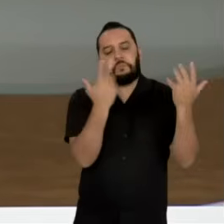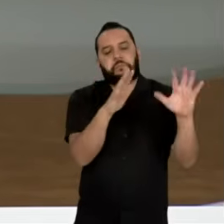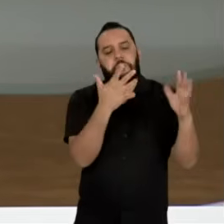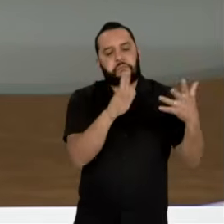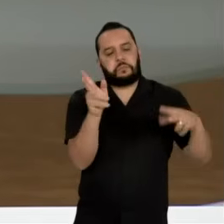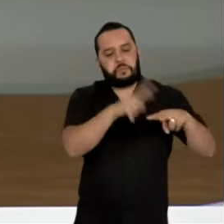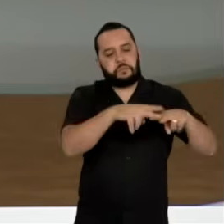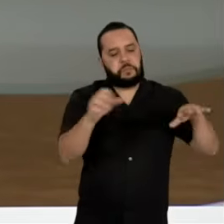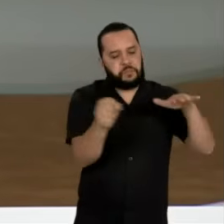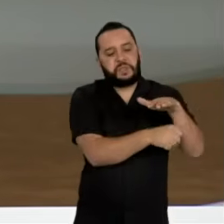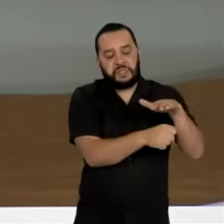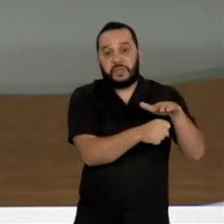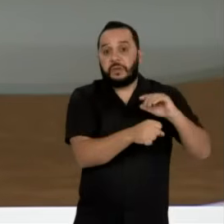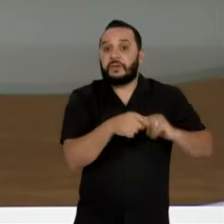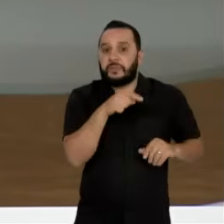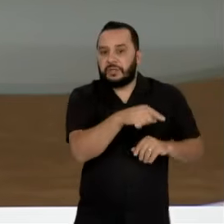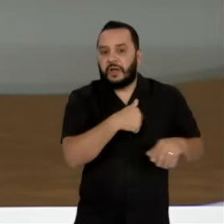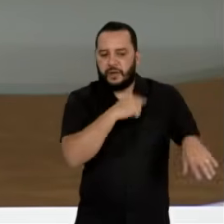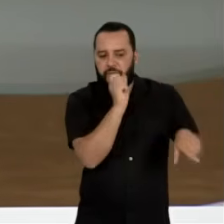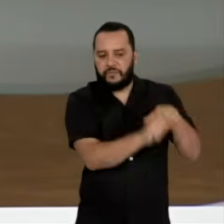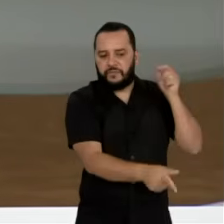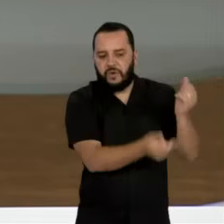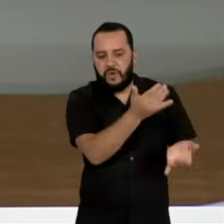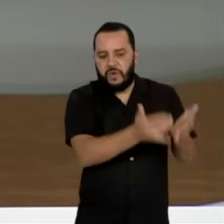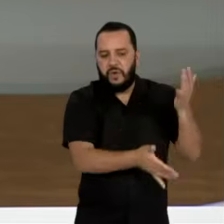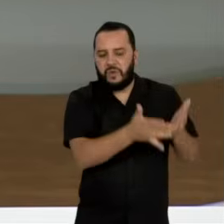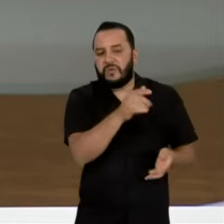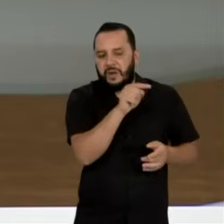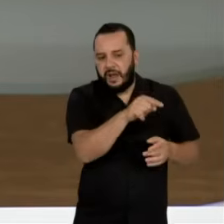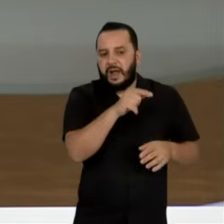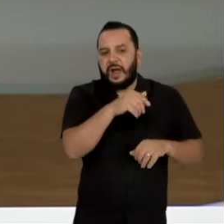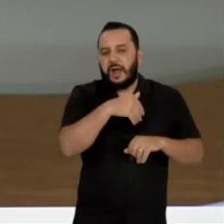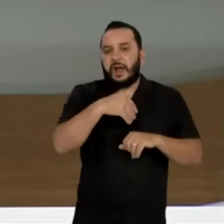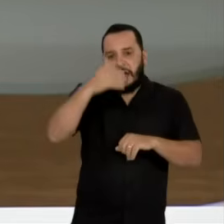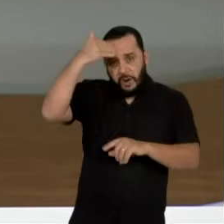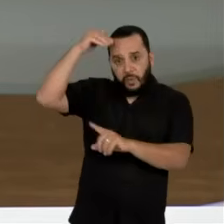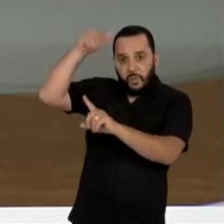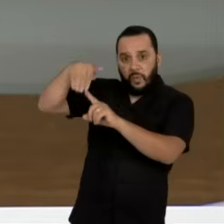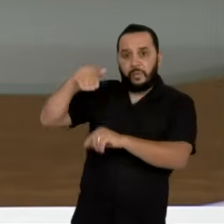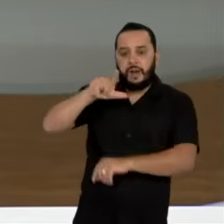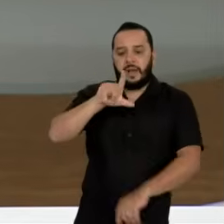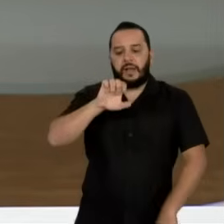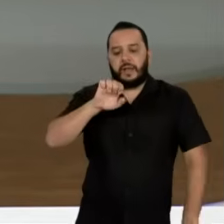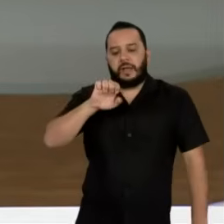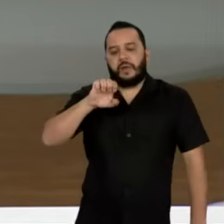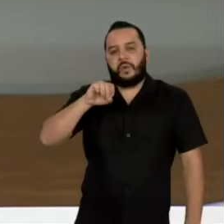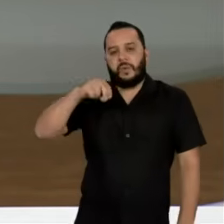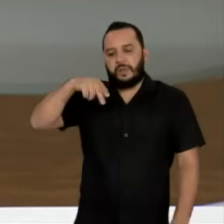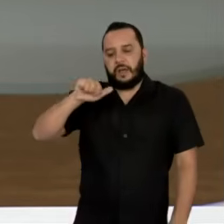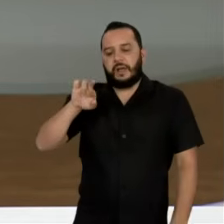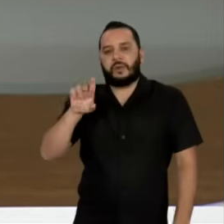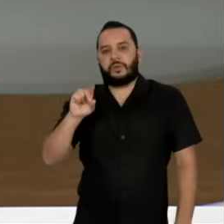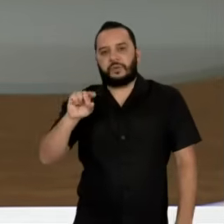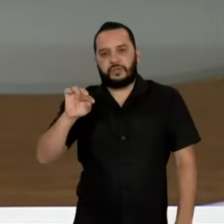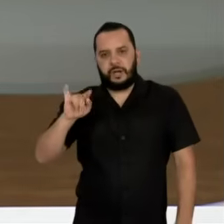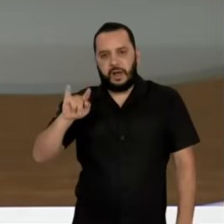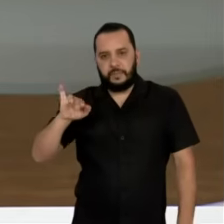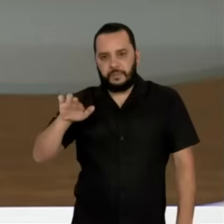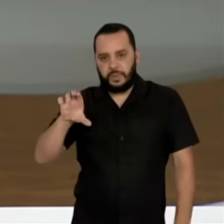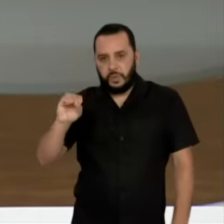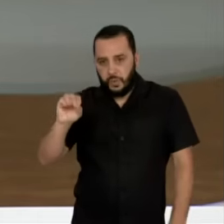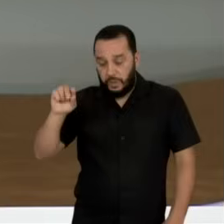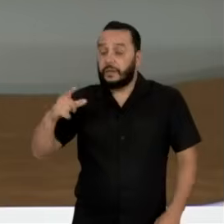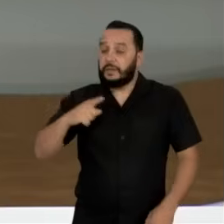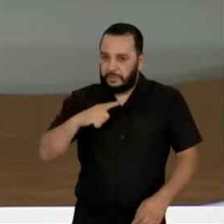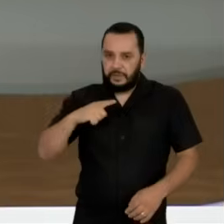caso ao vincular as queimadas ao ator Leonardo DiCaprio. A repercussão e os